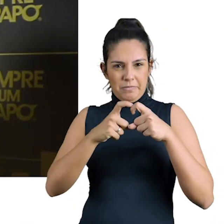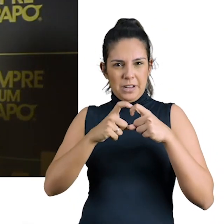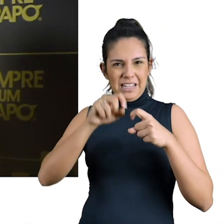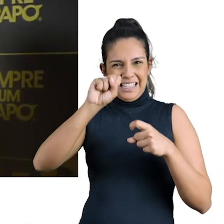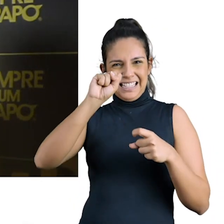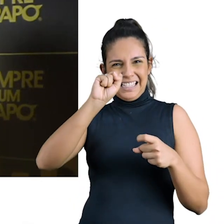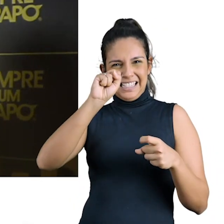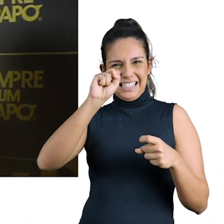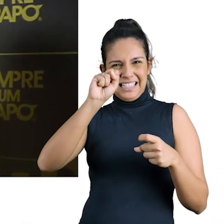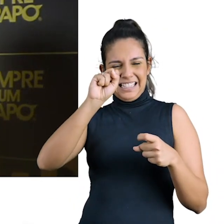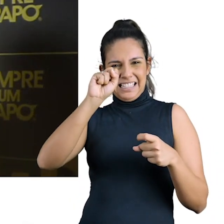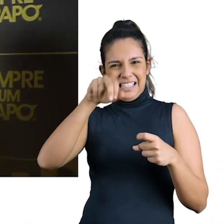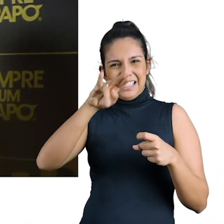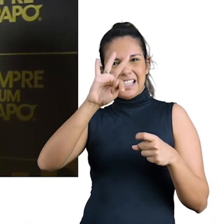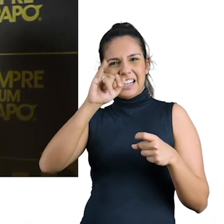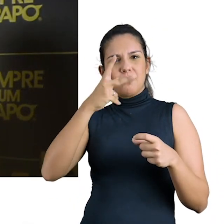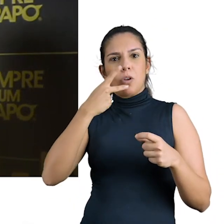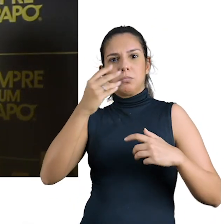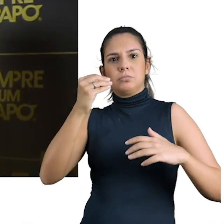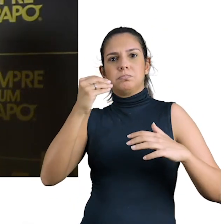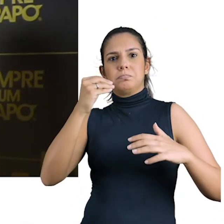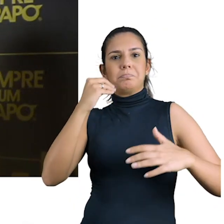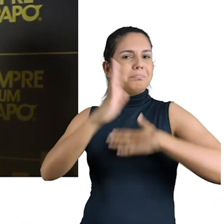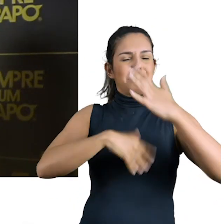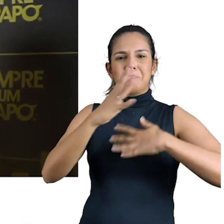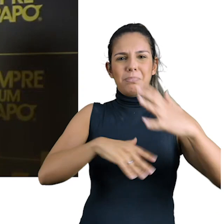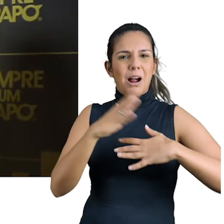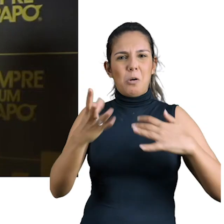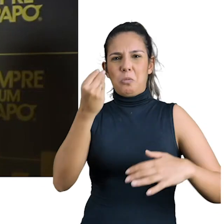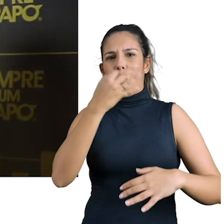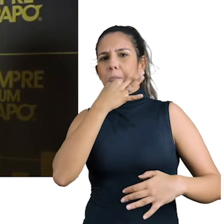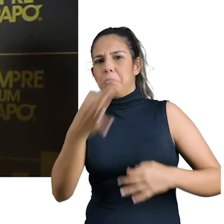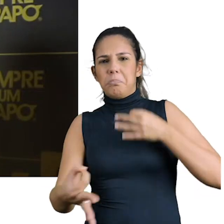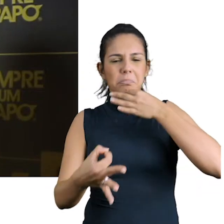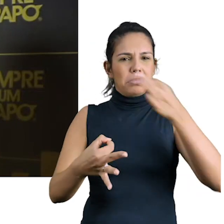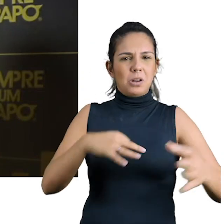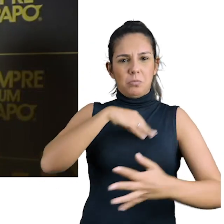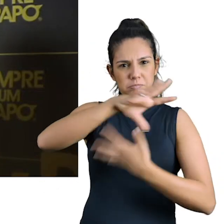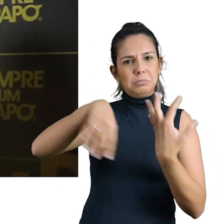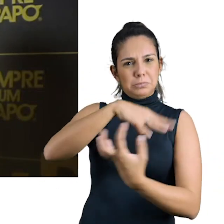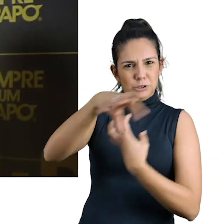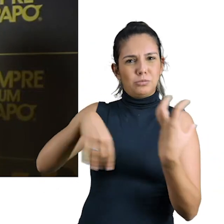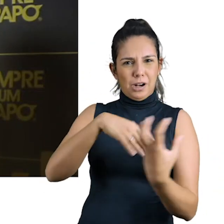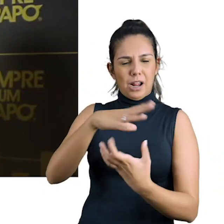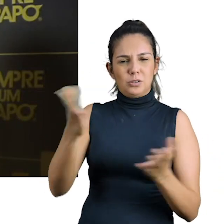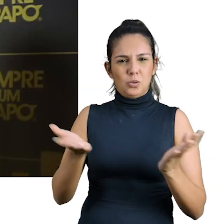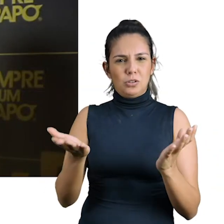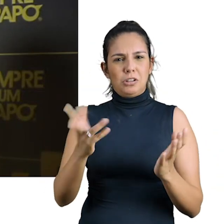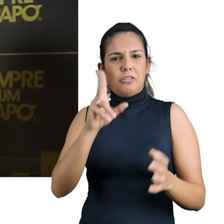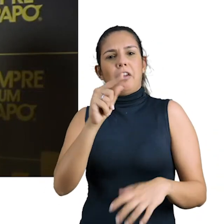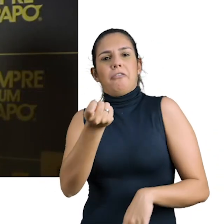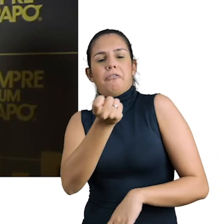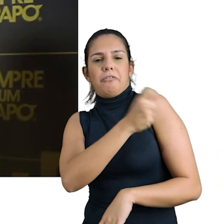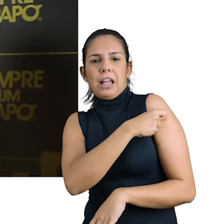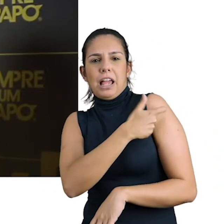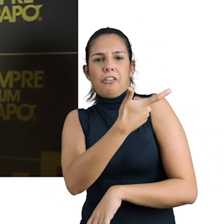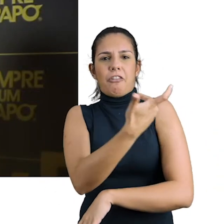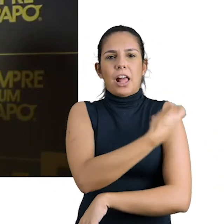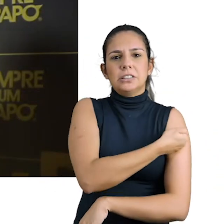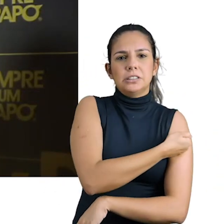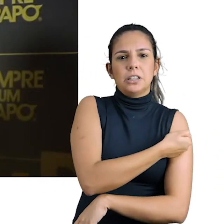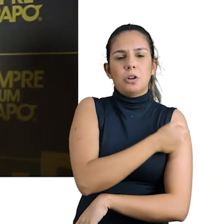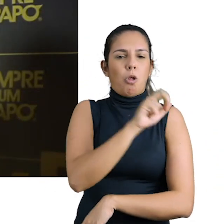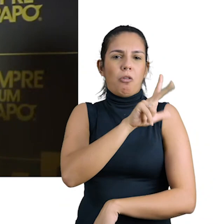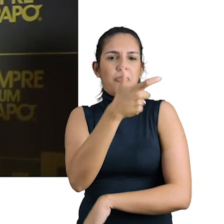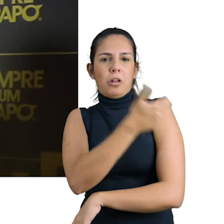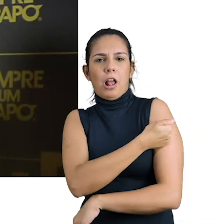momento, agora é um momento de muita turbulência, né? Muita opinião misturada. Vai ter vacina, não vai ter vacina,